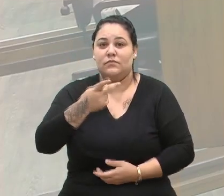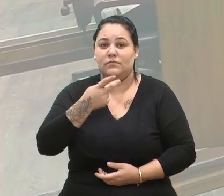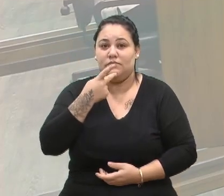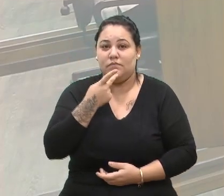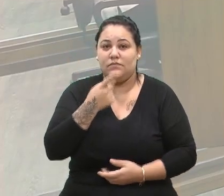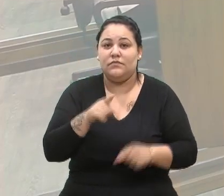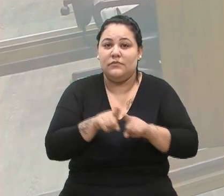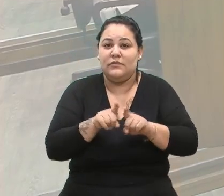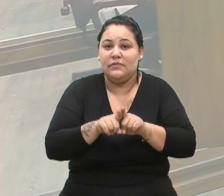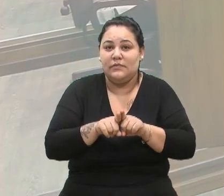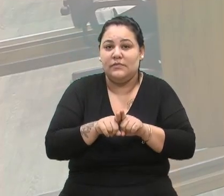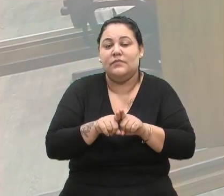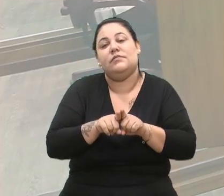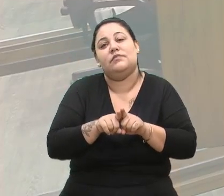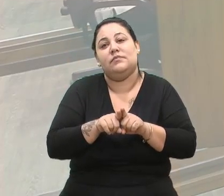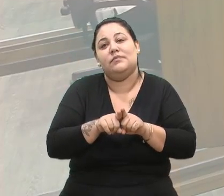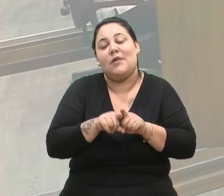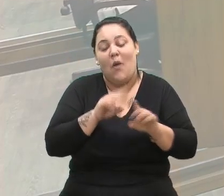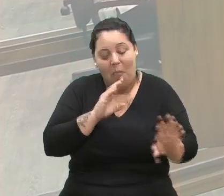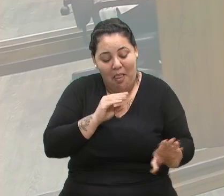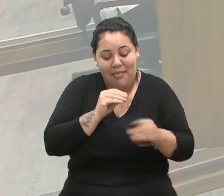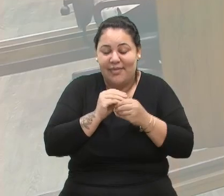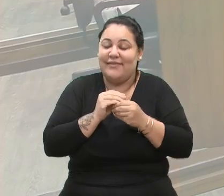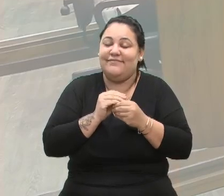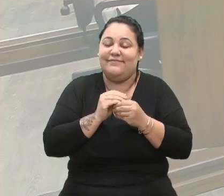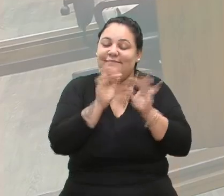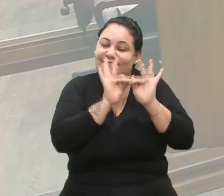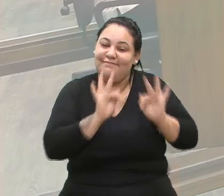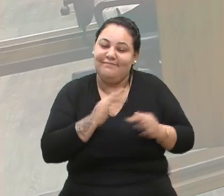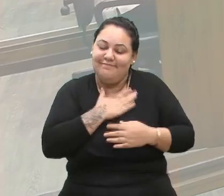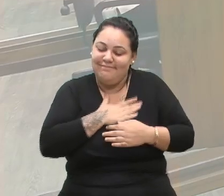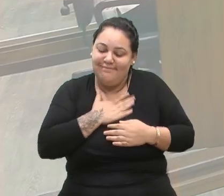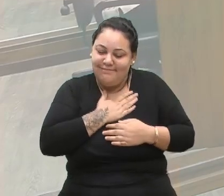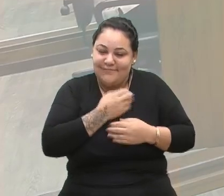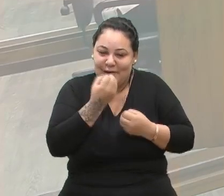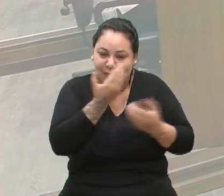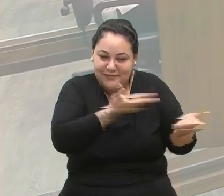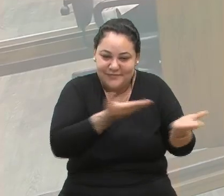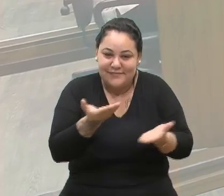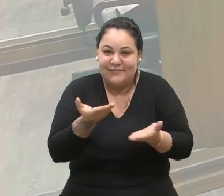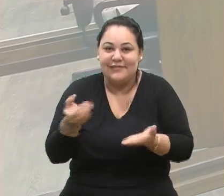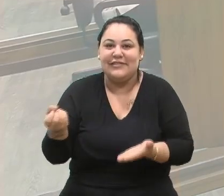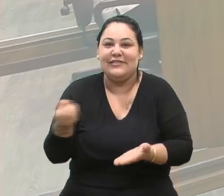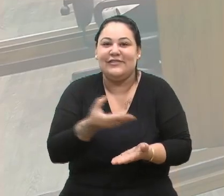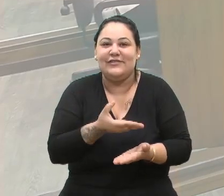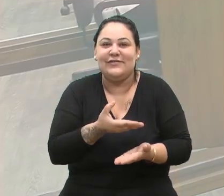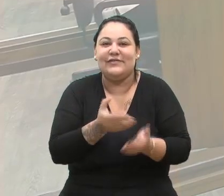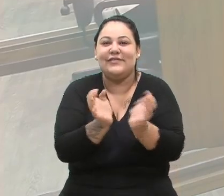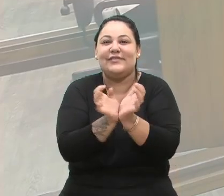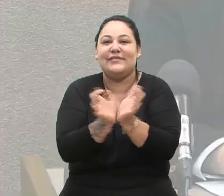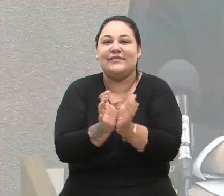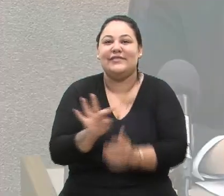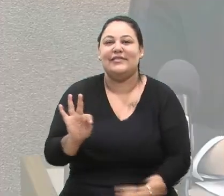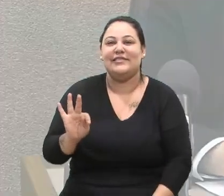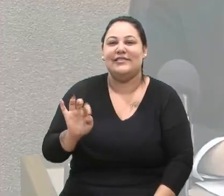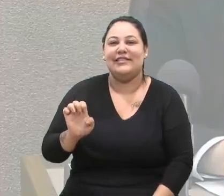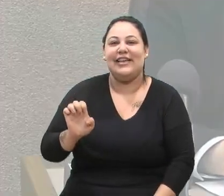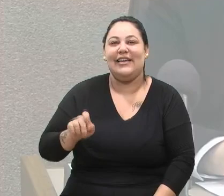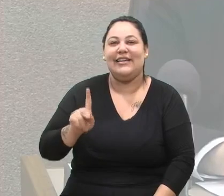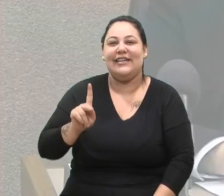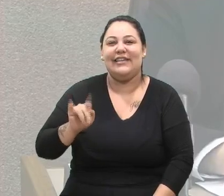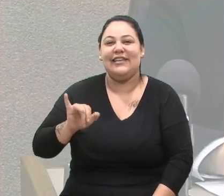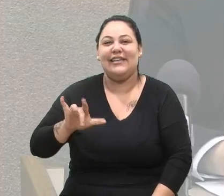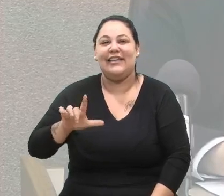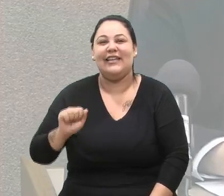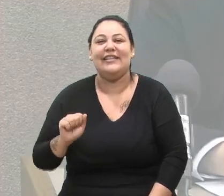somar aos demais colegas vereadores, desejando as boas-vindas, aos novos colegas, Tequila, que já é